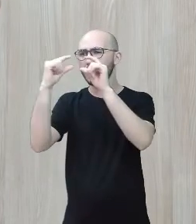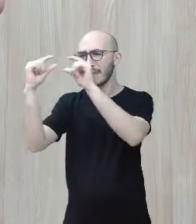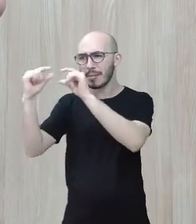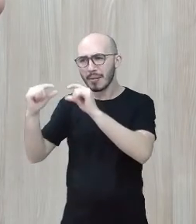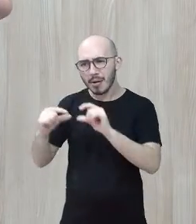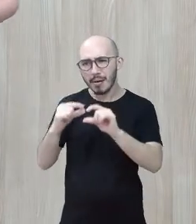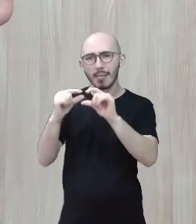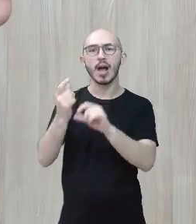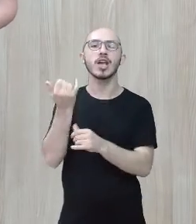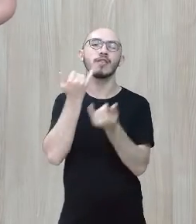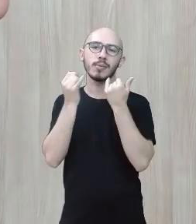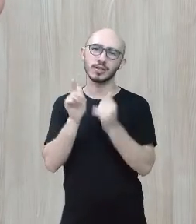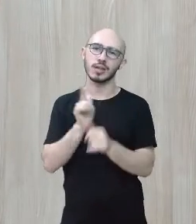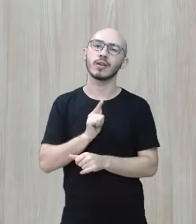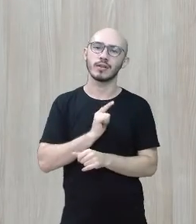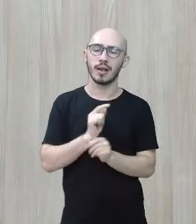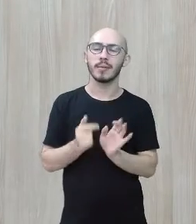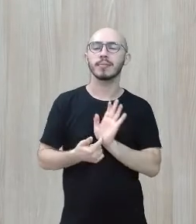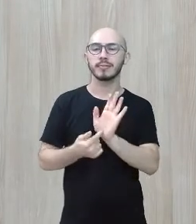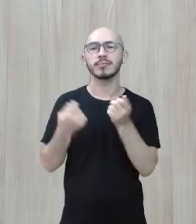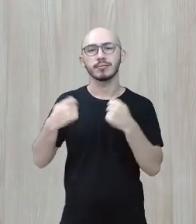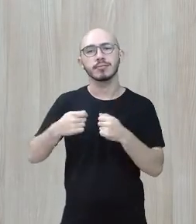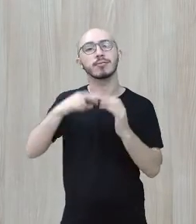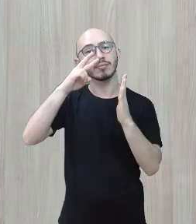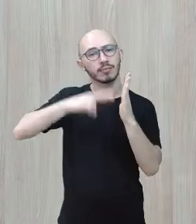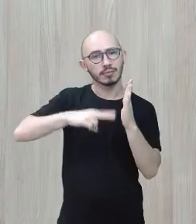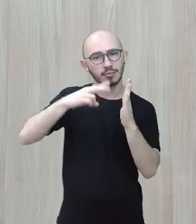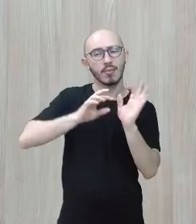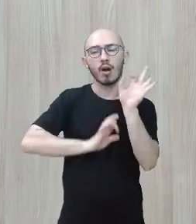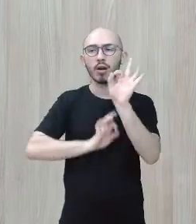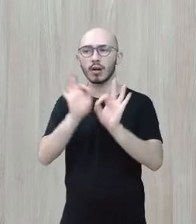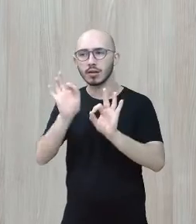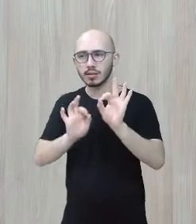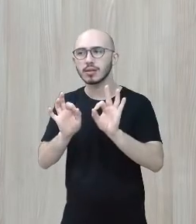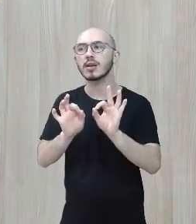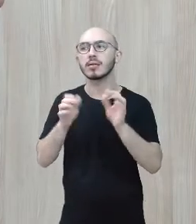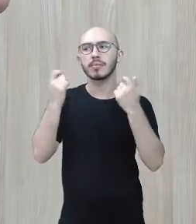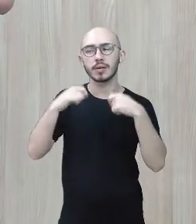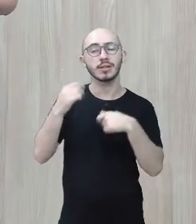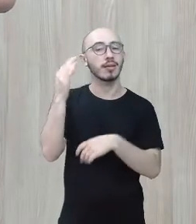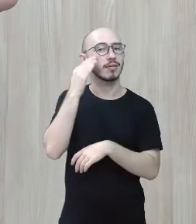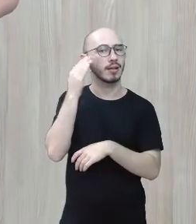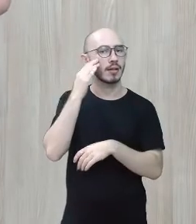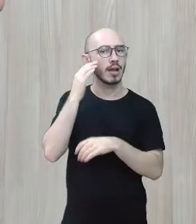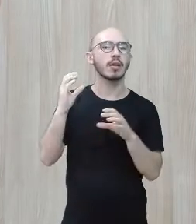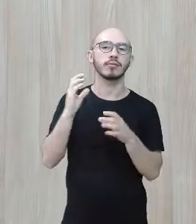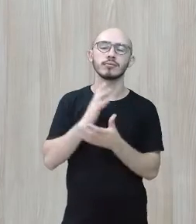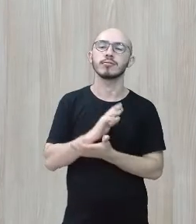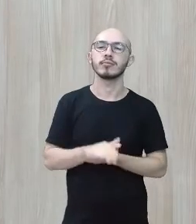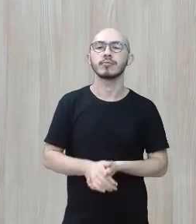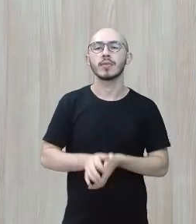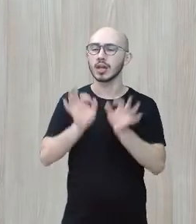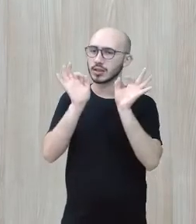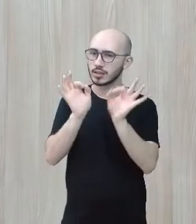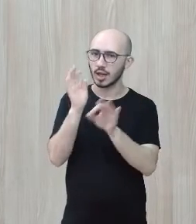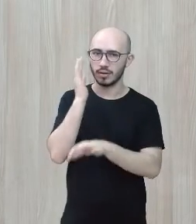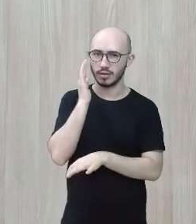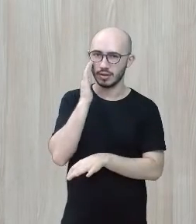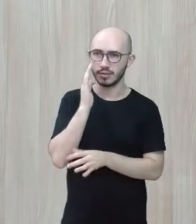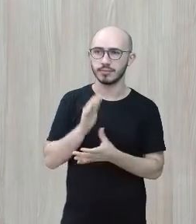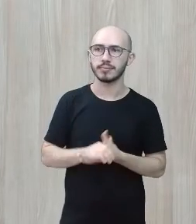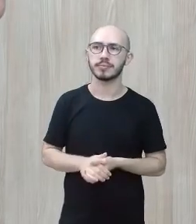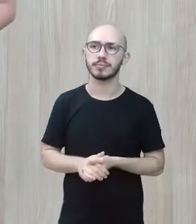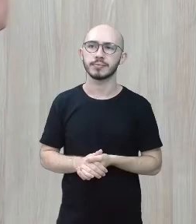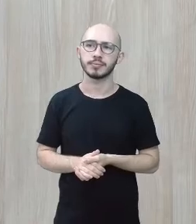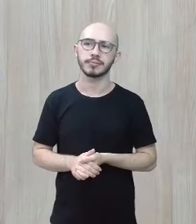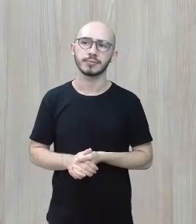trazer informações que devem ser lidas de maneira ordenada para que você tenha uma conclusão assertiva daquela situação, tá